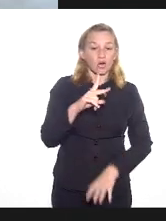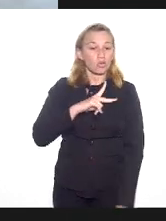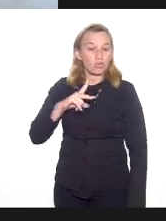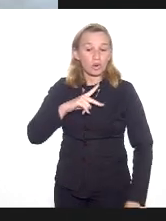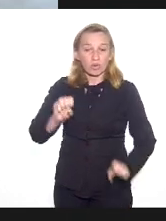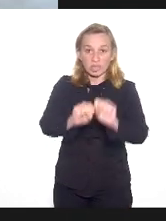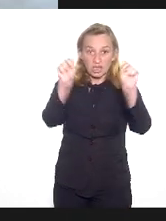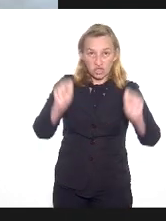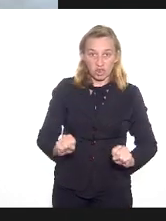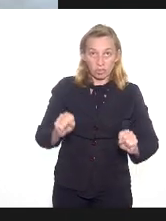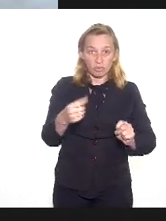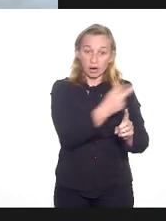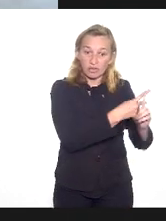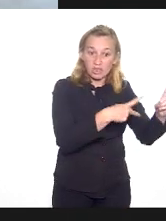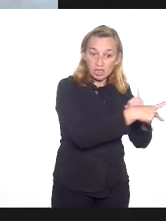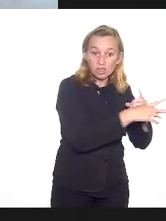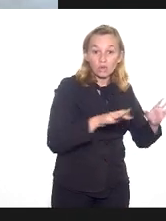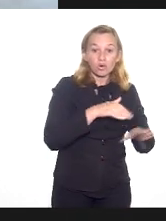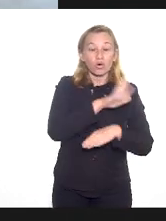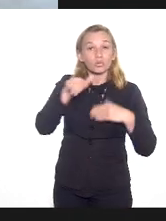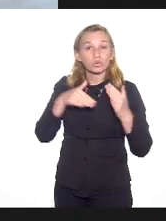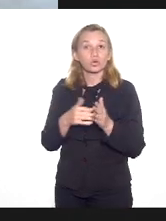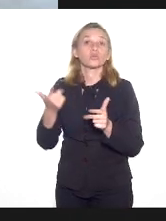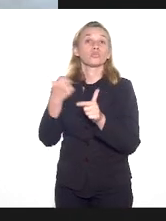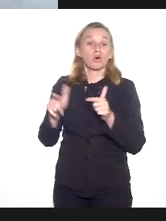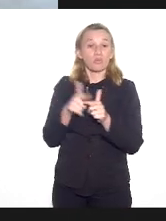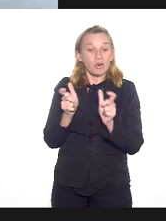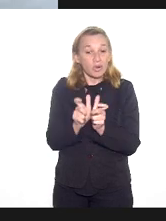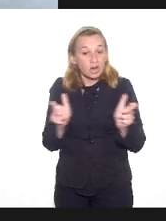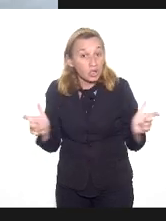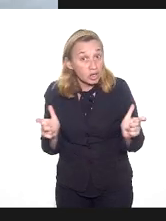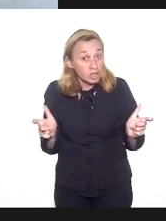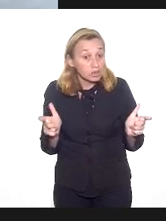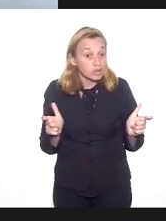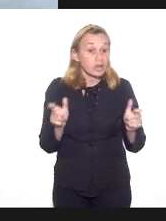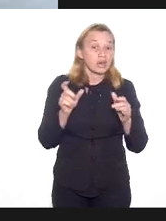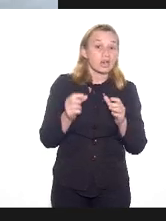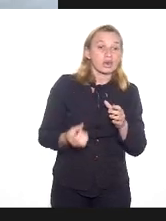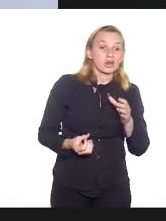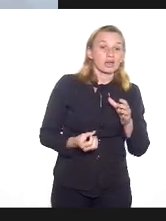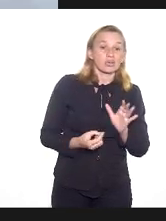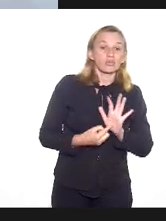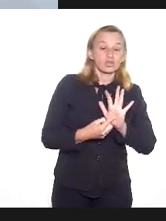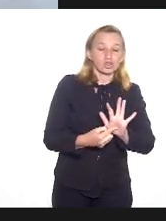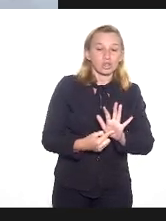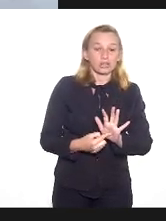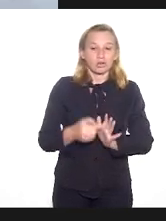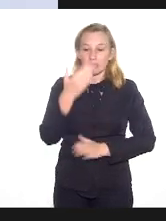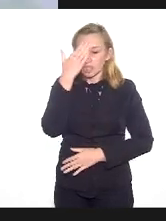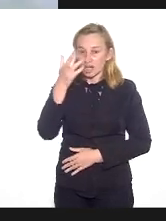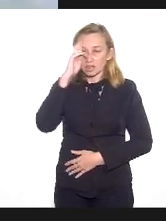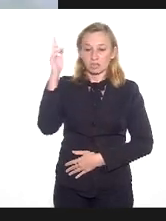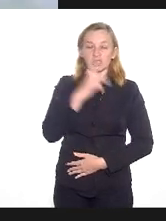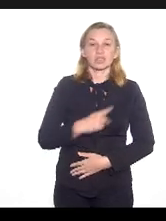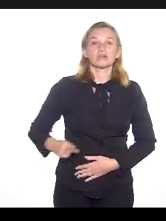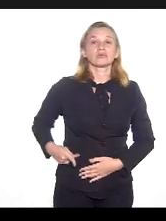sistema previdenciário. Como todo grande problema, mister realizarmos um bom combate. Obrigado,